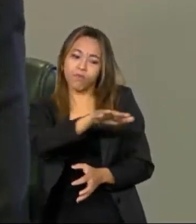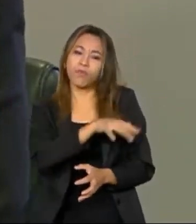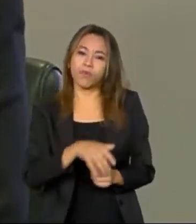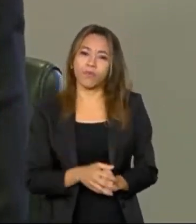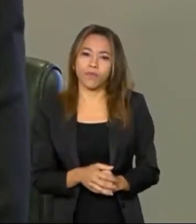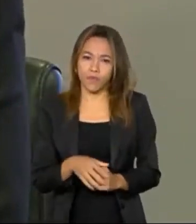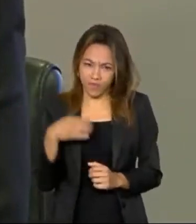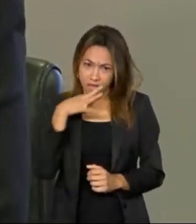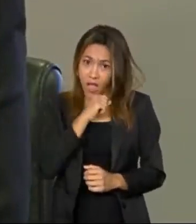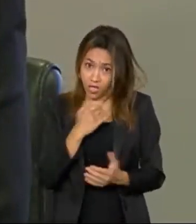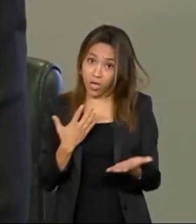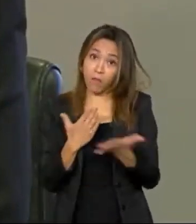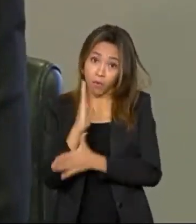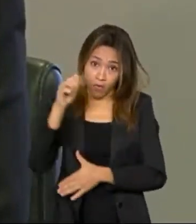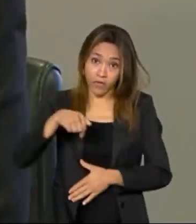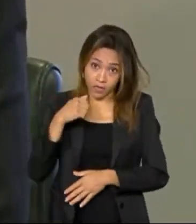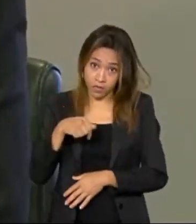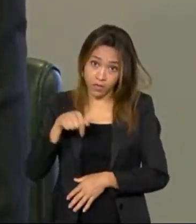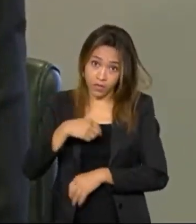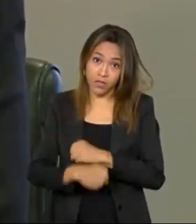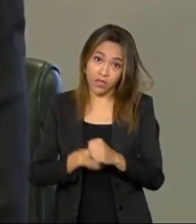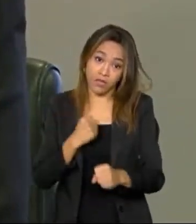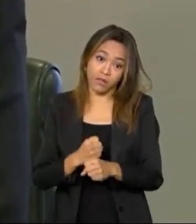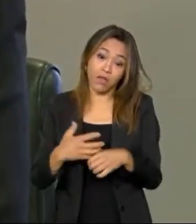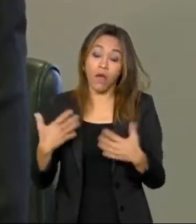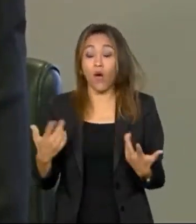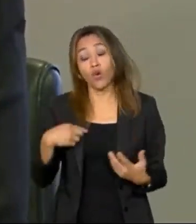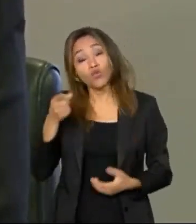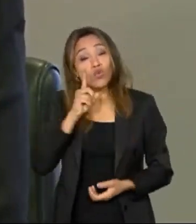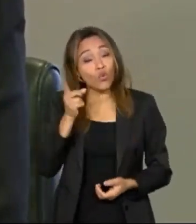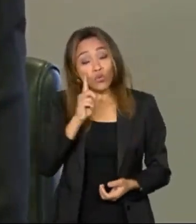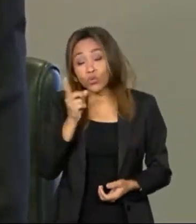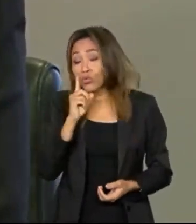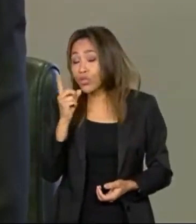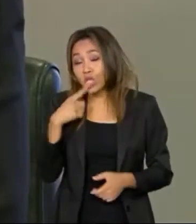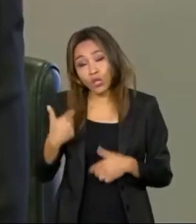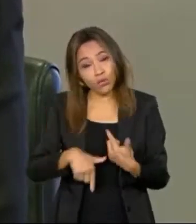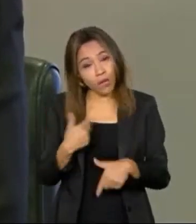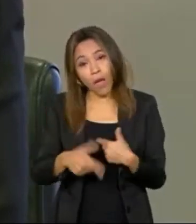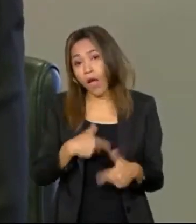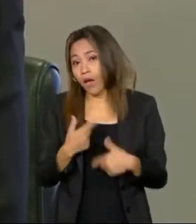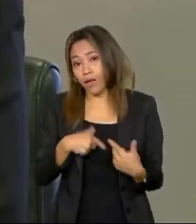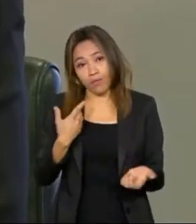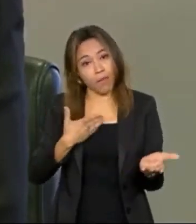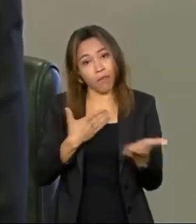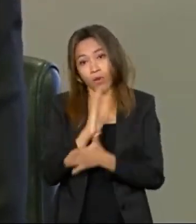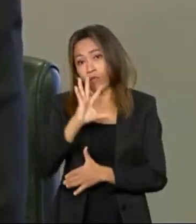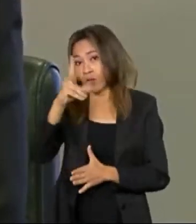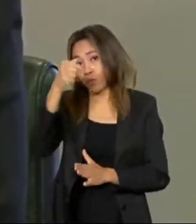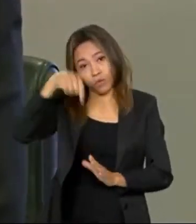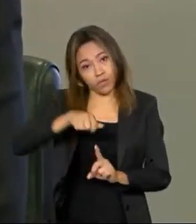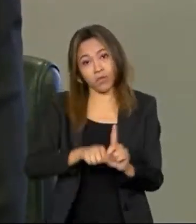aprova esse ano ainda essa regulação? Rapaz, eu trabalho todo dia para aprovar tudo nesse mês, né? Agora...